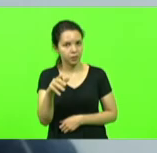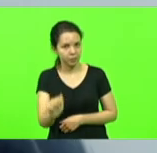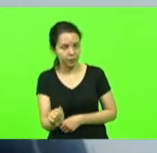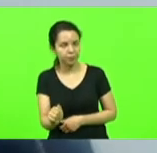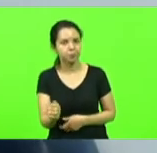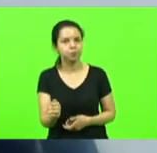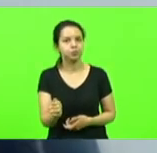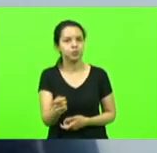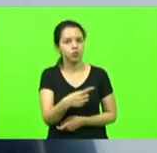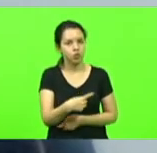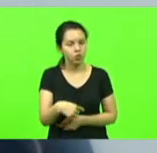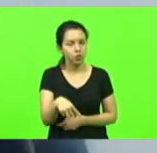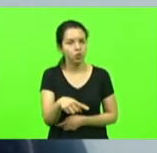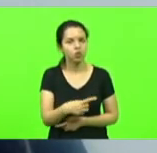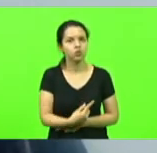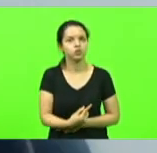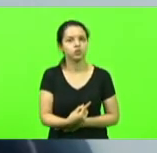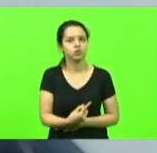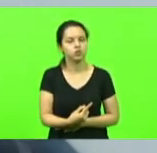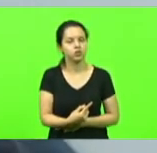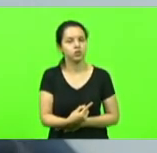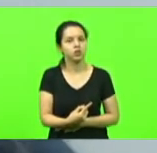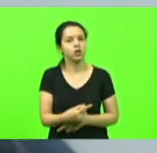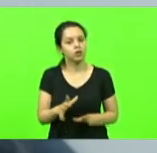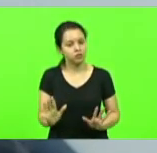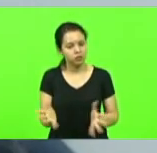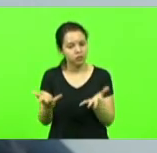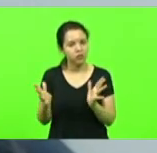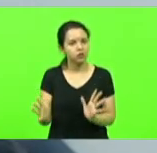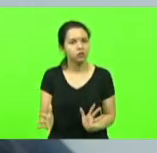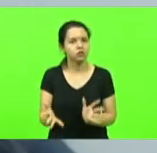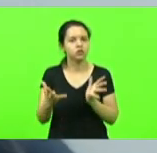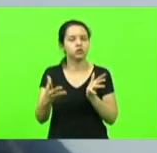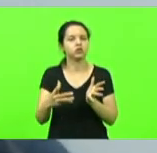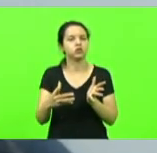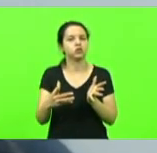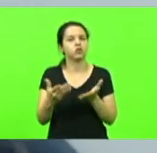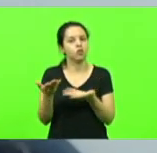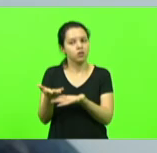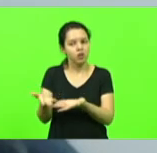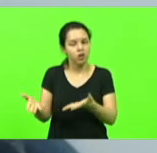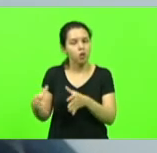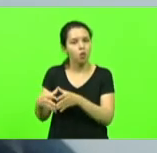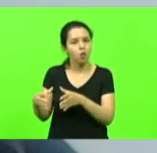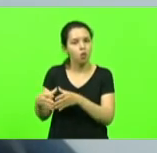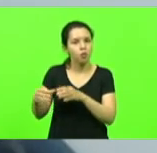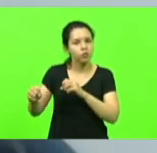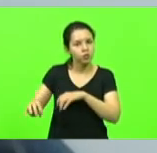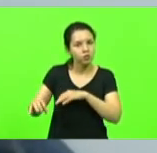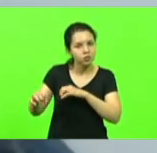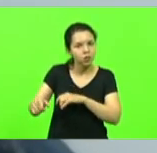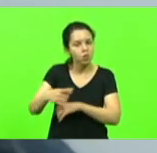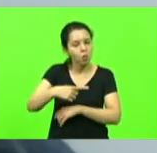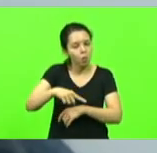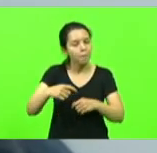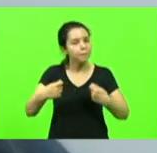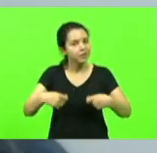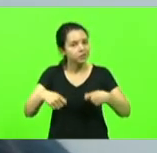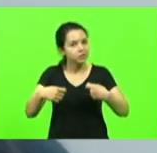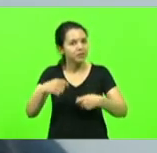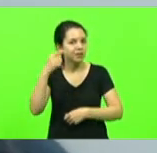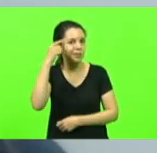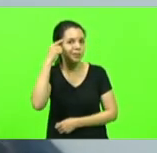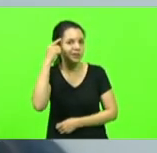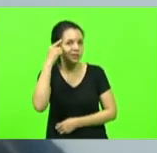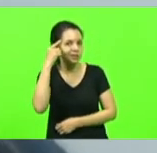estamos tendo, né, muito incentivo, digamos assim, da parte educacional, e precisamos pensar, diante